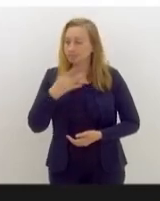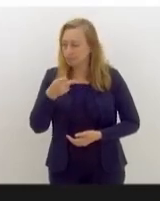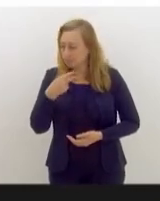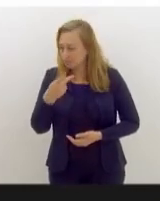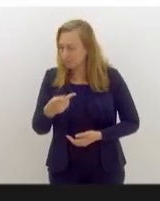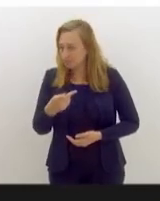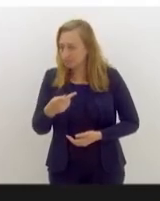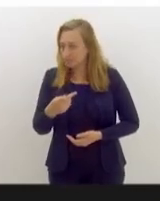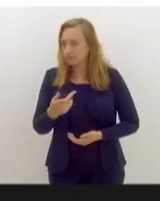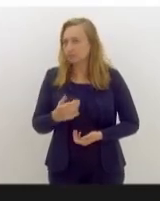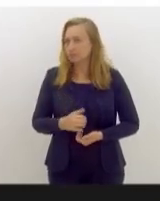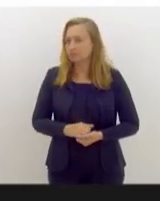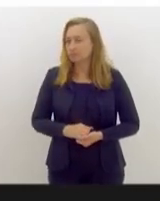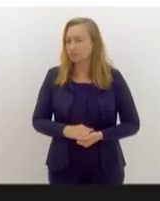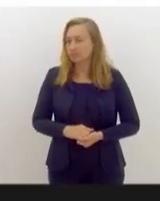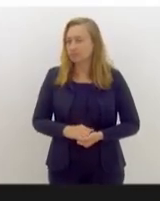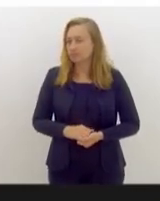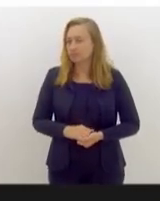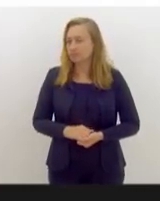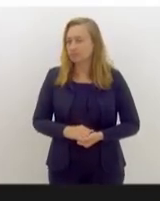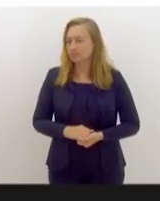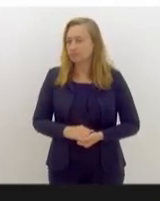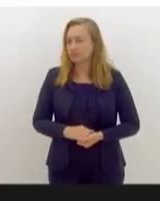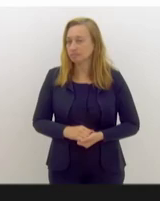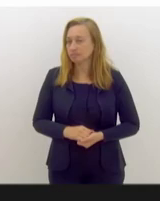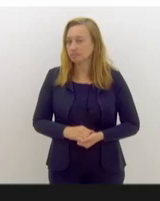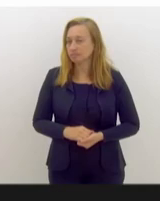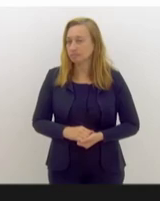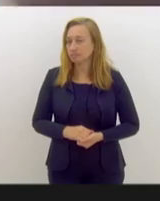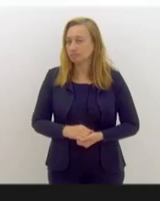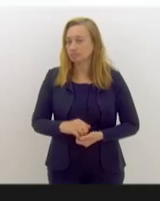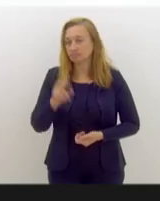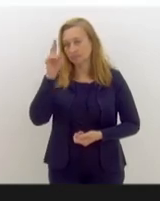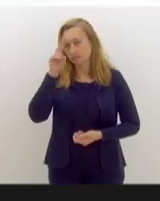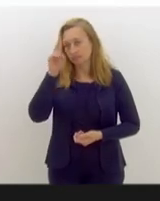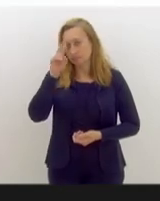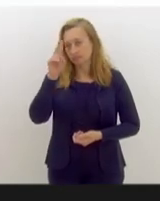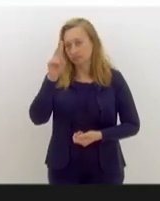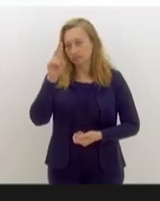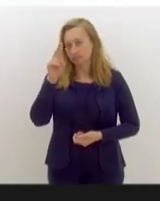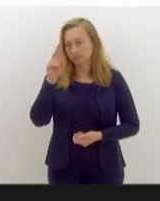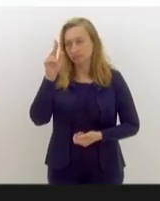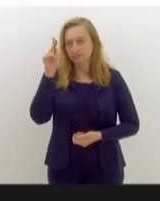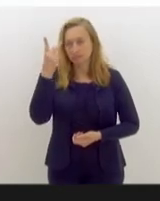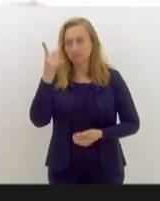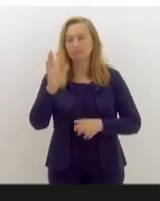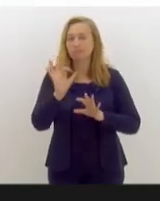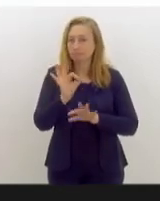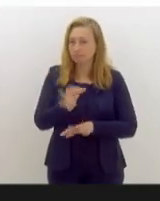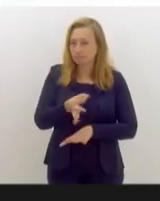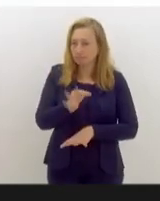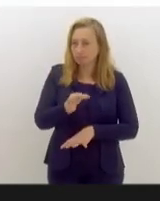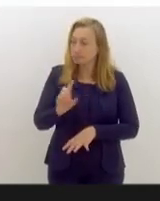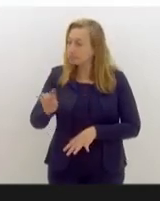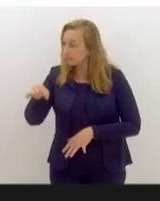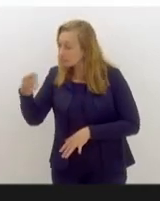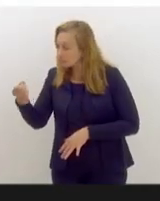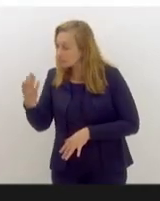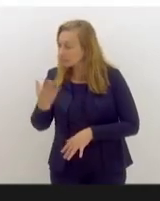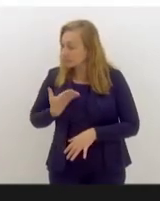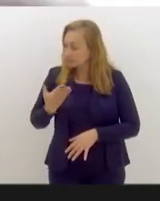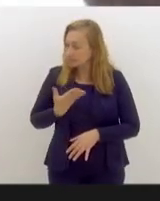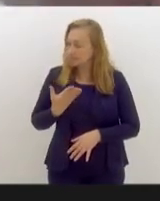palavras não são palavras de recuperação da história. Isso certamente será feito por outros companheiros